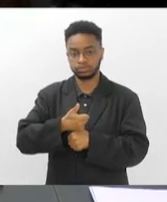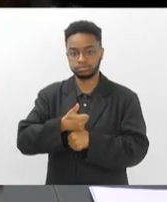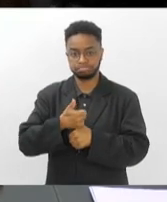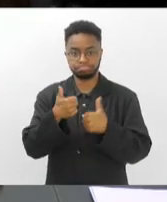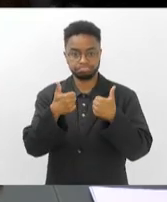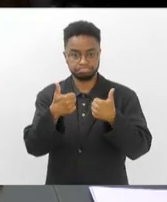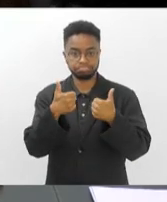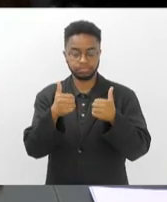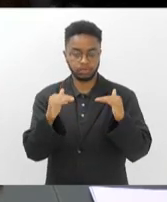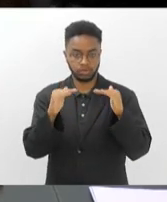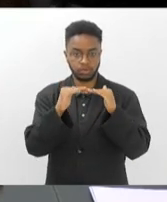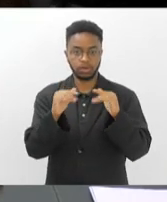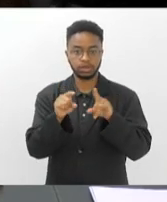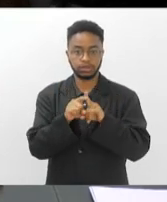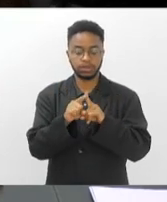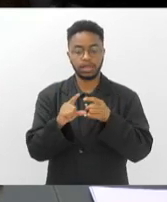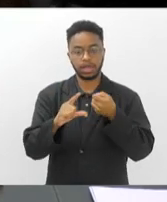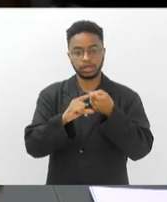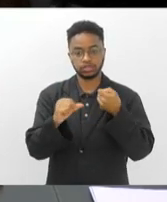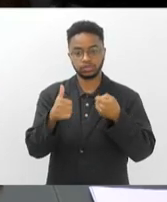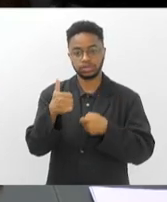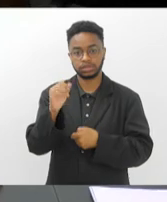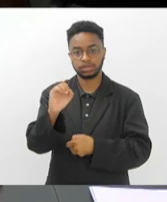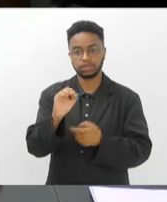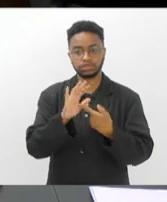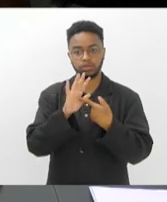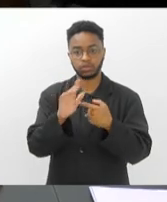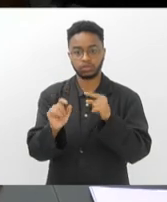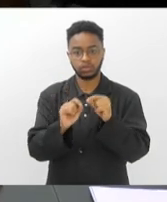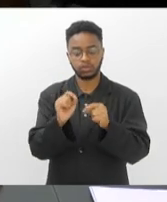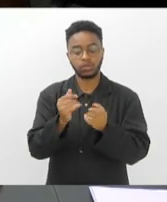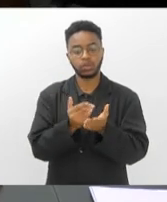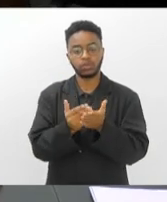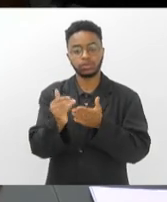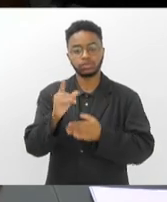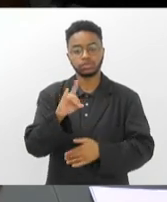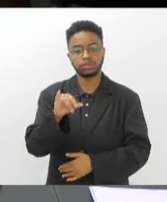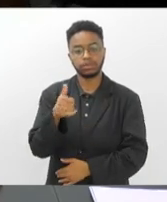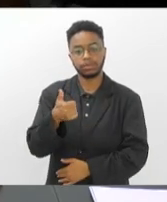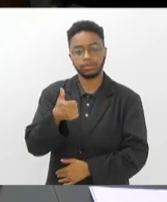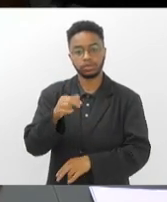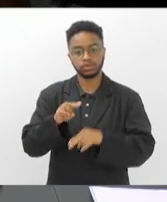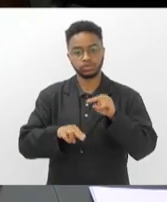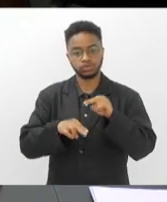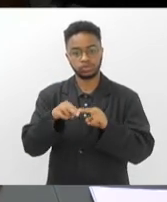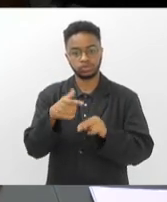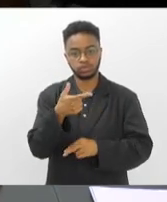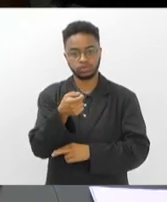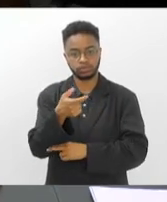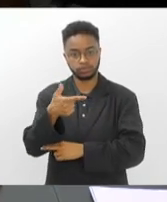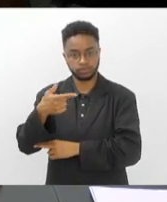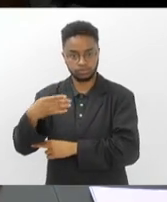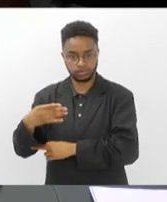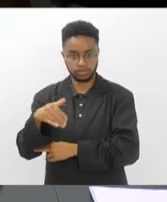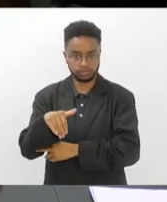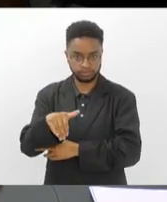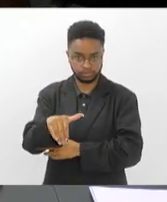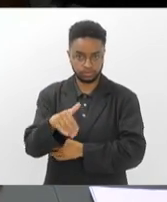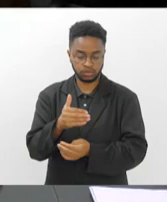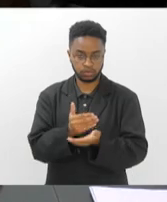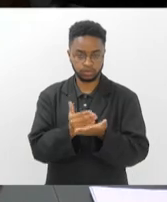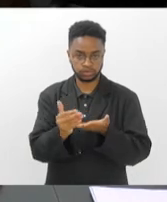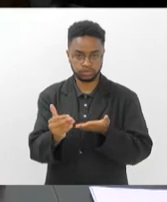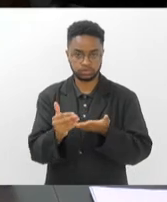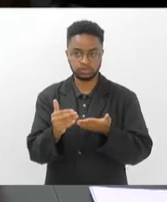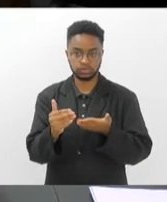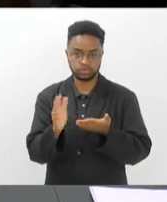contempla. E também no artigo 10 está dizendo que se iniciou em 1º de junho de 24, que vai se iniciar,